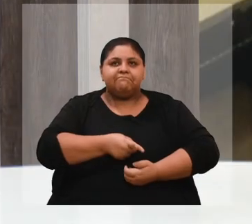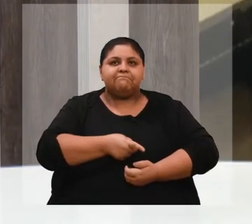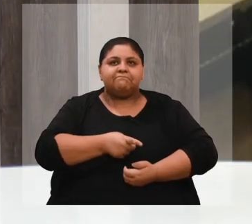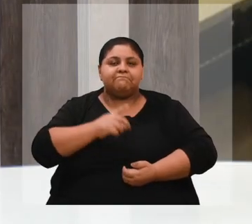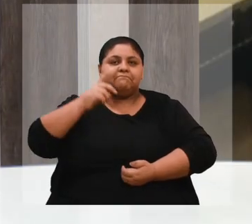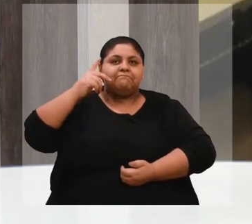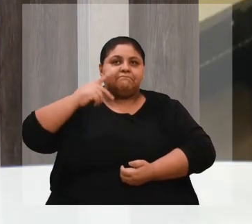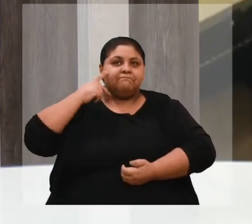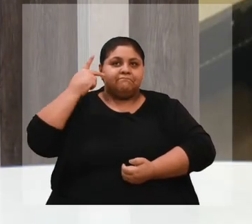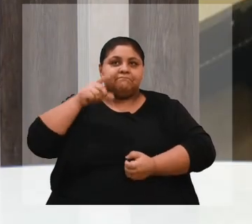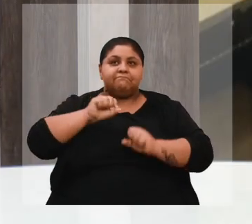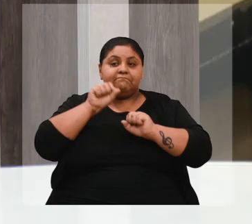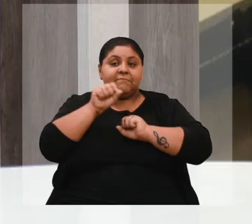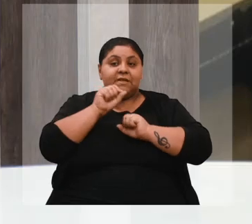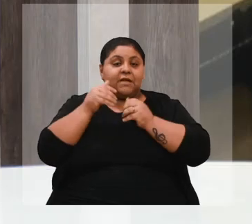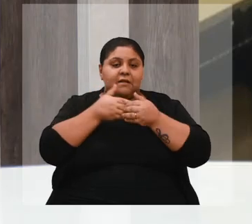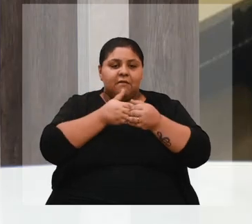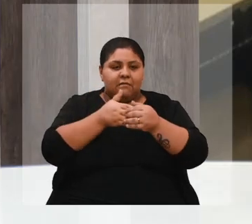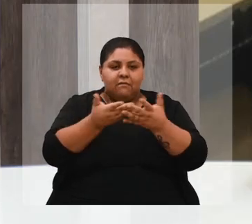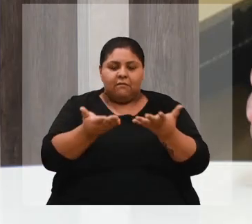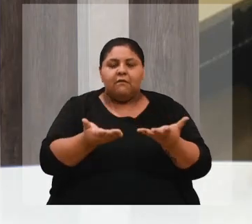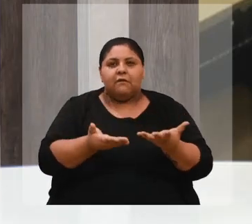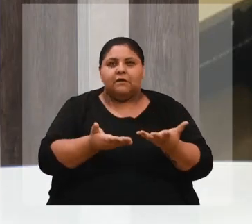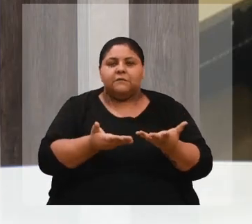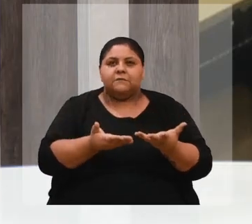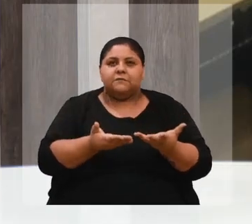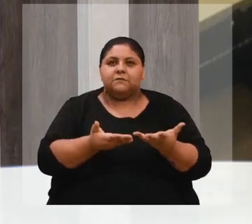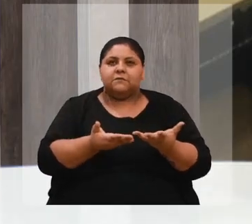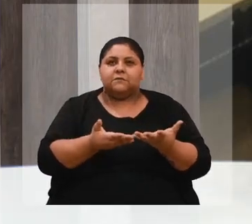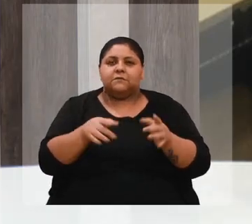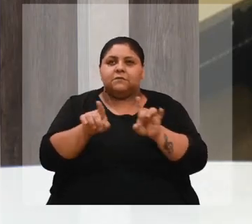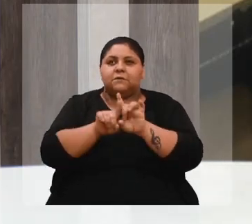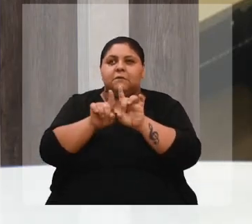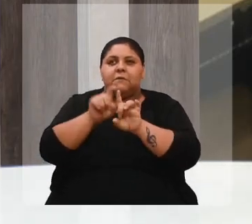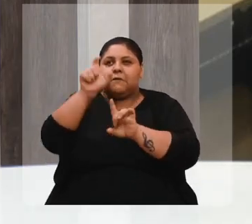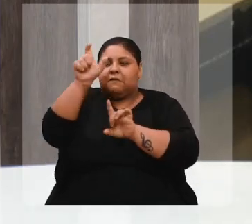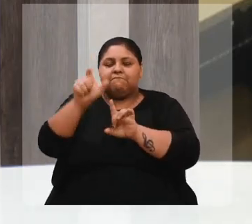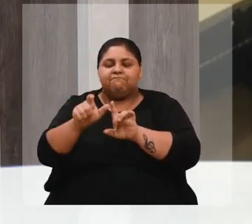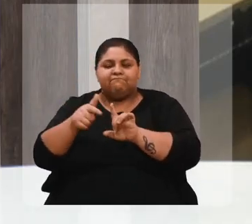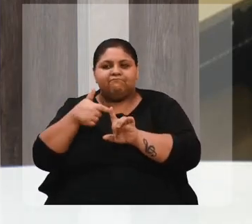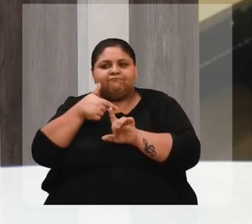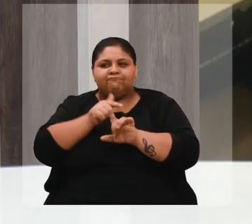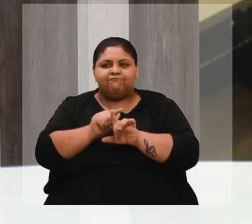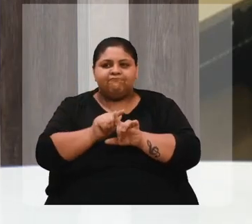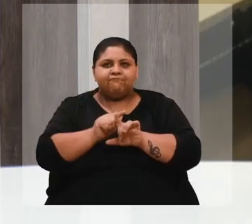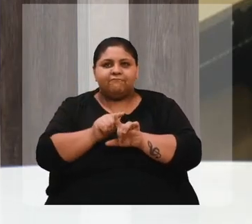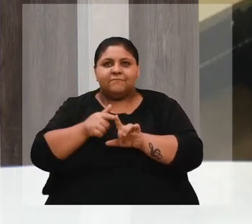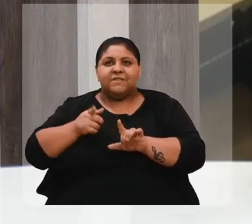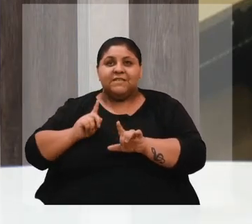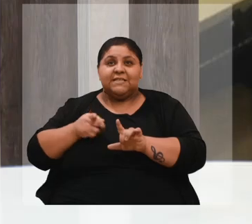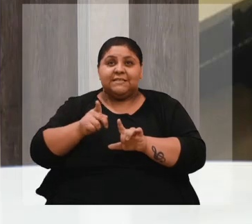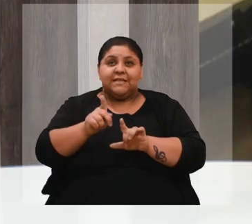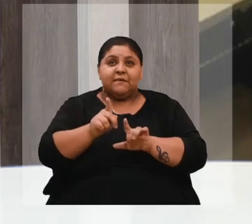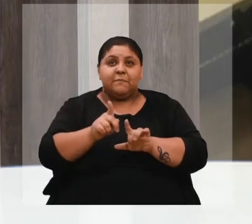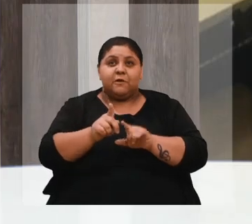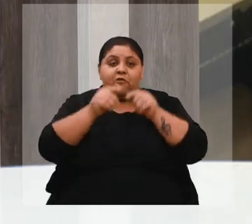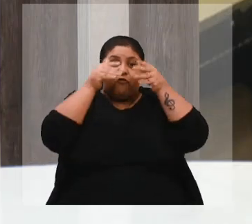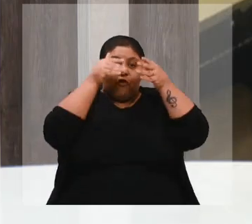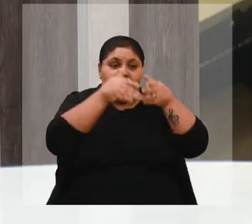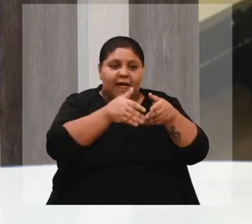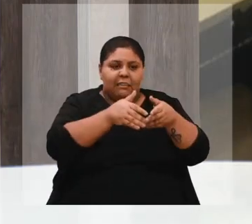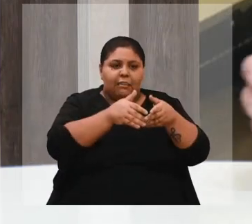O mandato do senhor, vereador, para quem acompanha, até para aqueles telespectadores que não conseguem estar